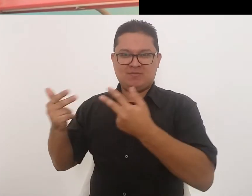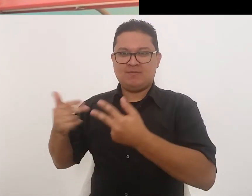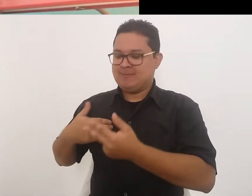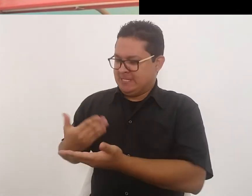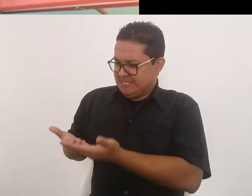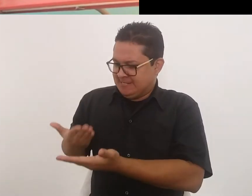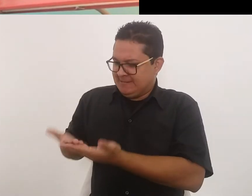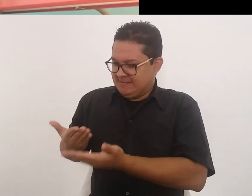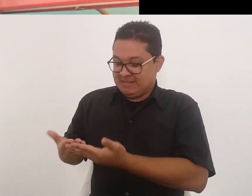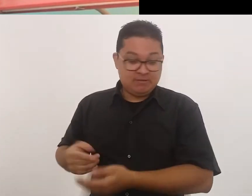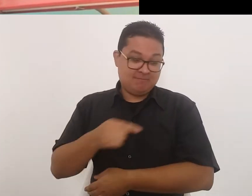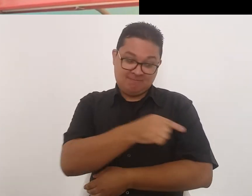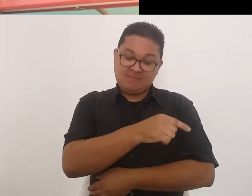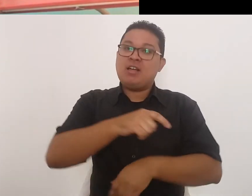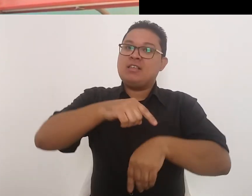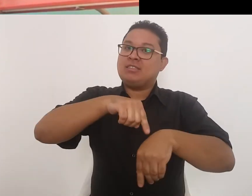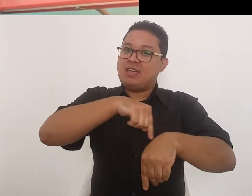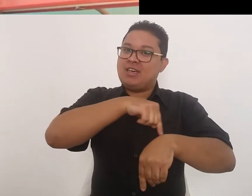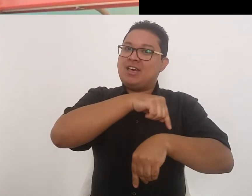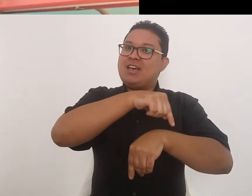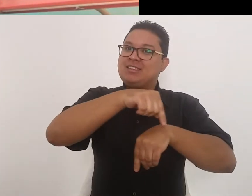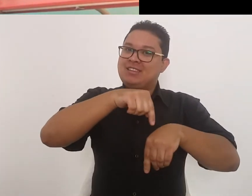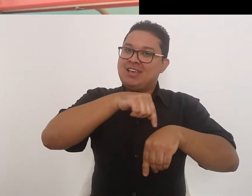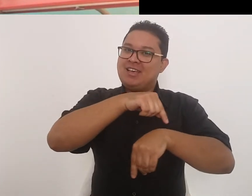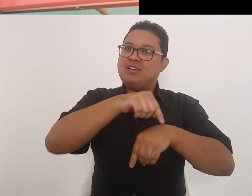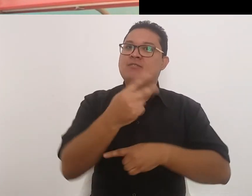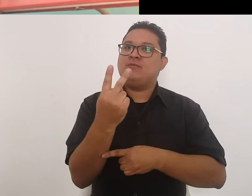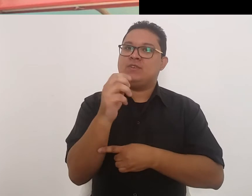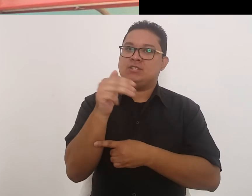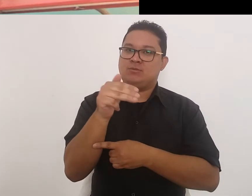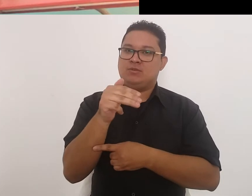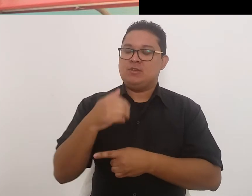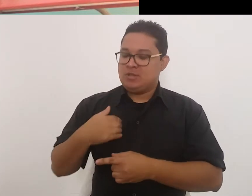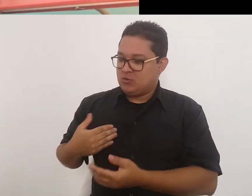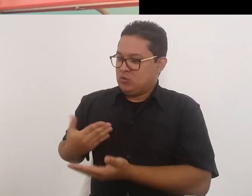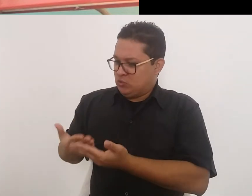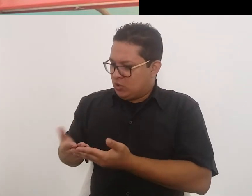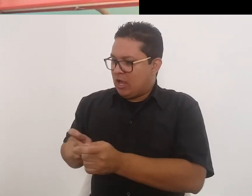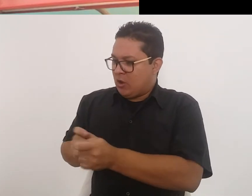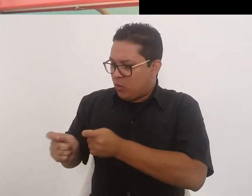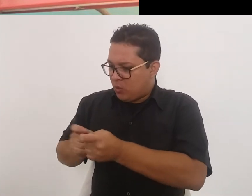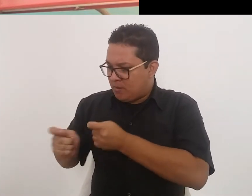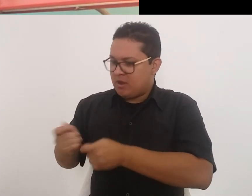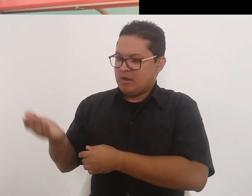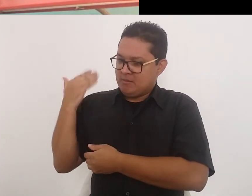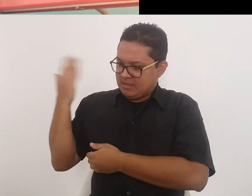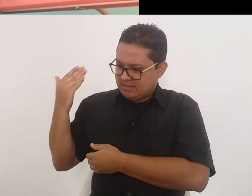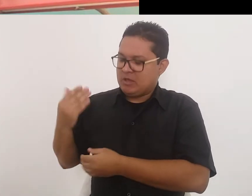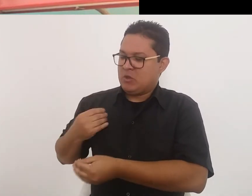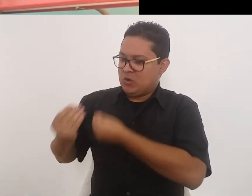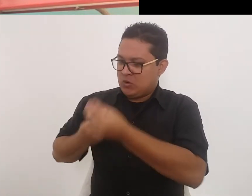tema feudalismo. Então eu posso criar uma estrutura, por exemplo, olha, hoje eu vou estudar a questão da economia feudal,